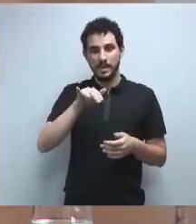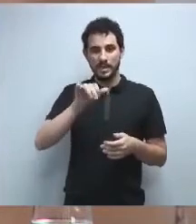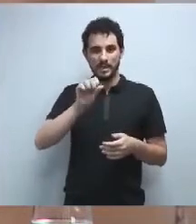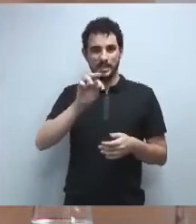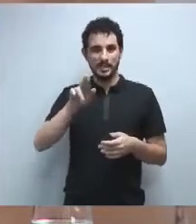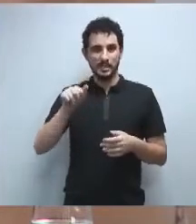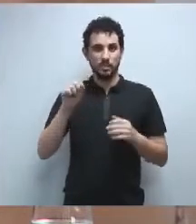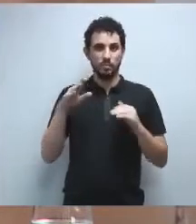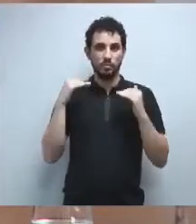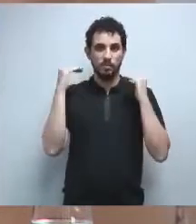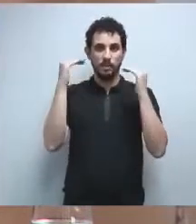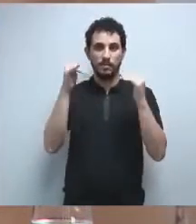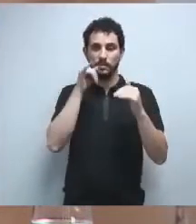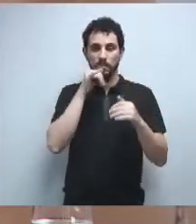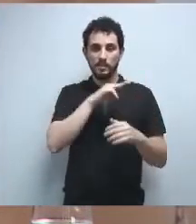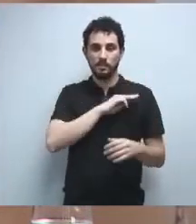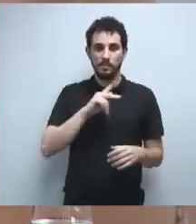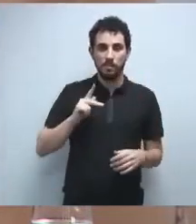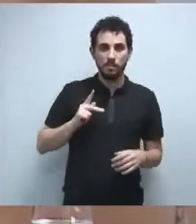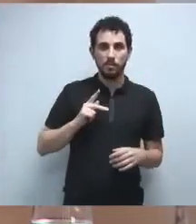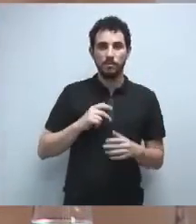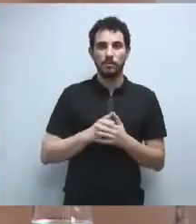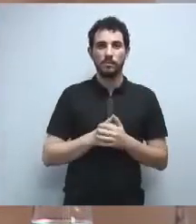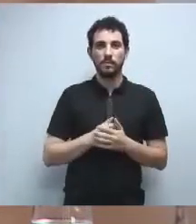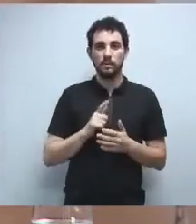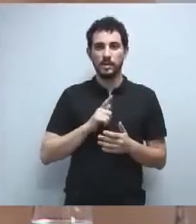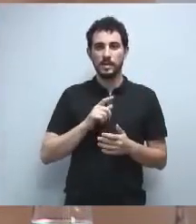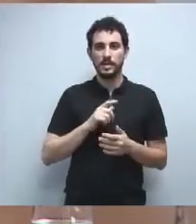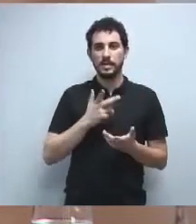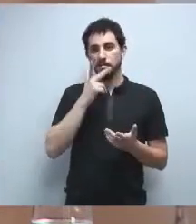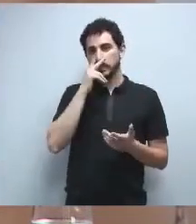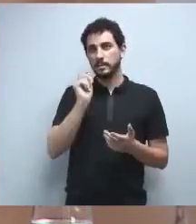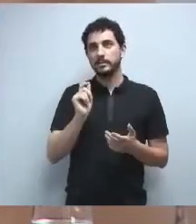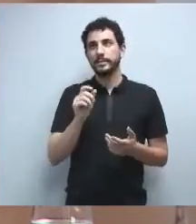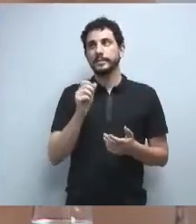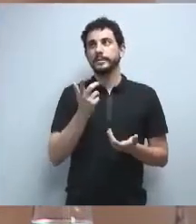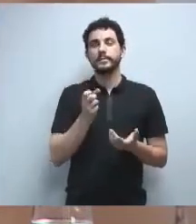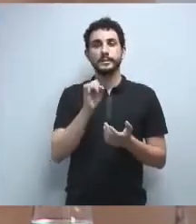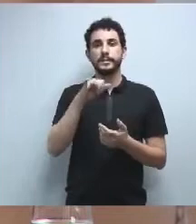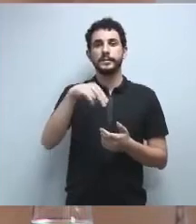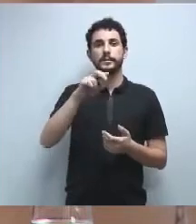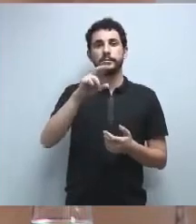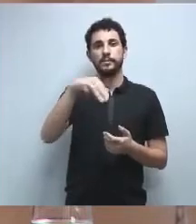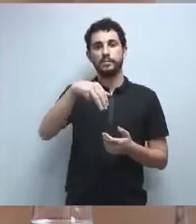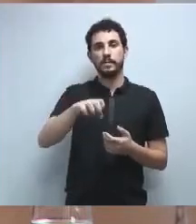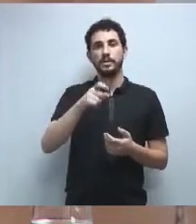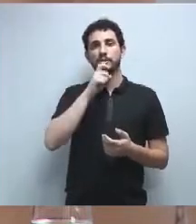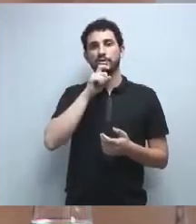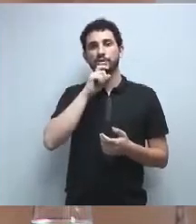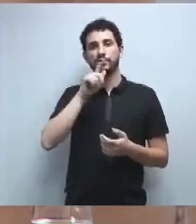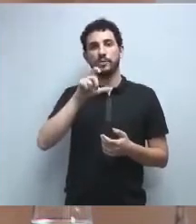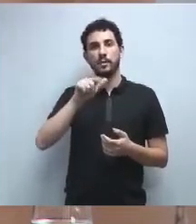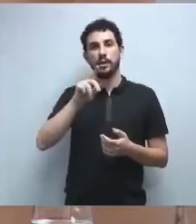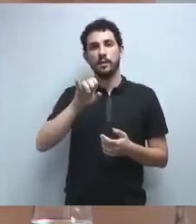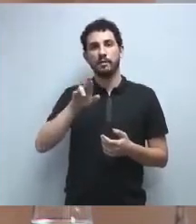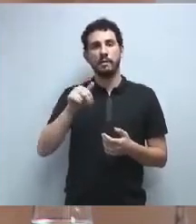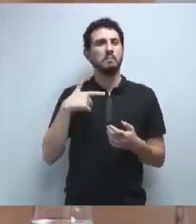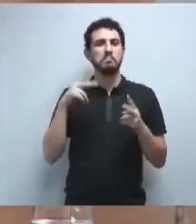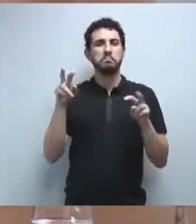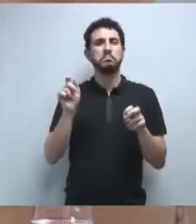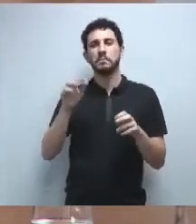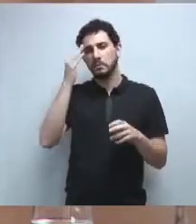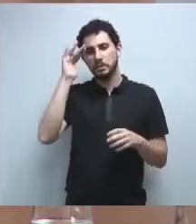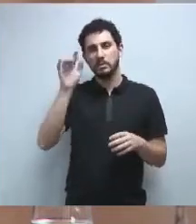quando o ministério público tem ciúme de geladeira e eu não entendi síndrome de